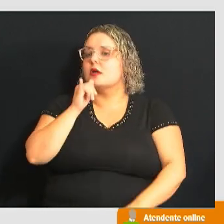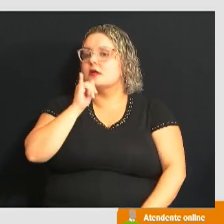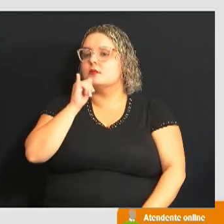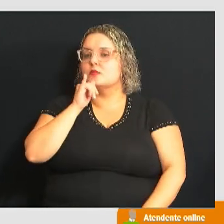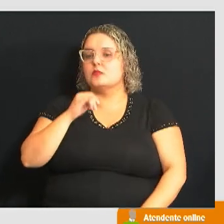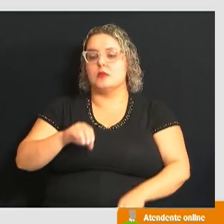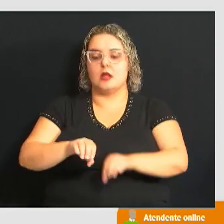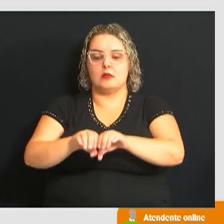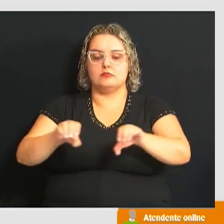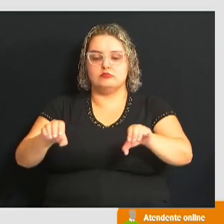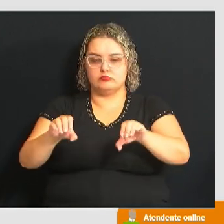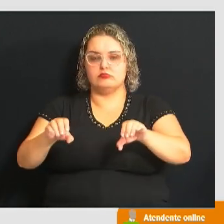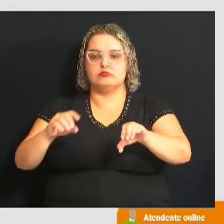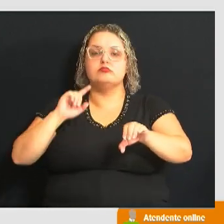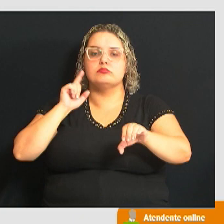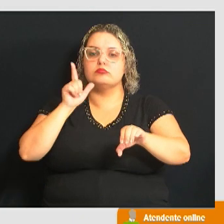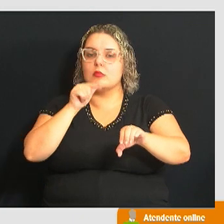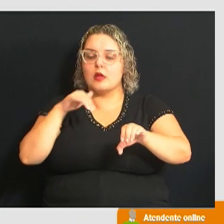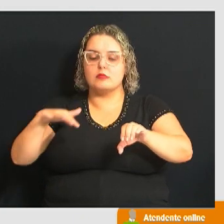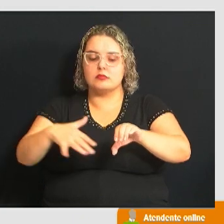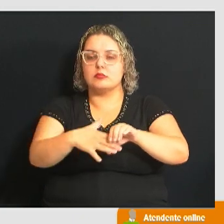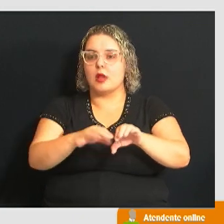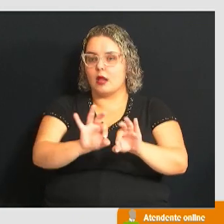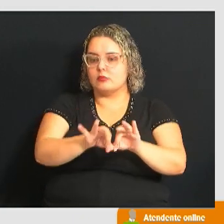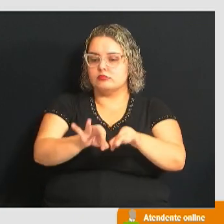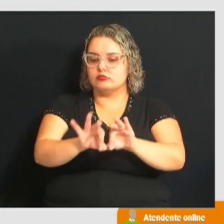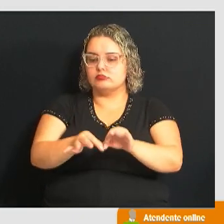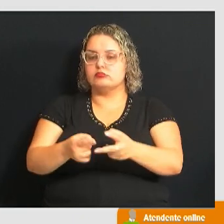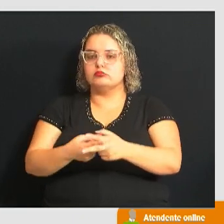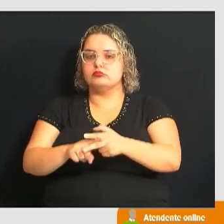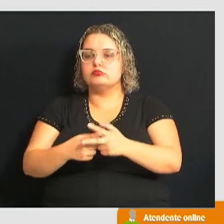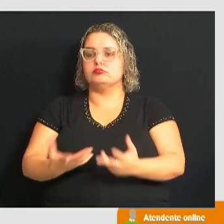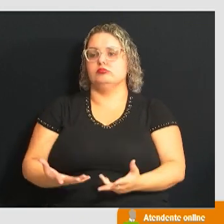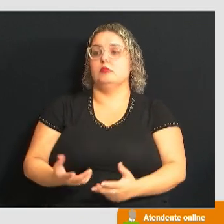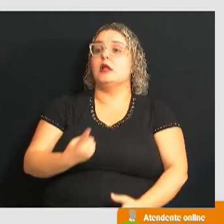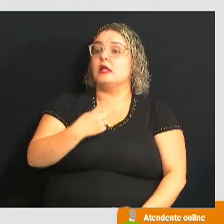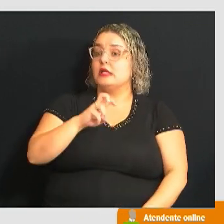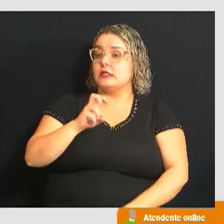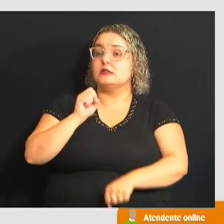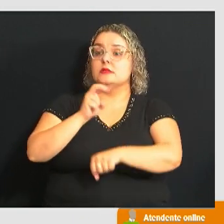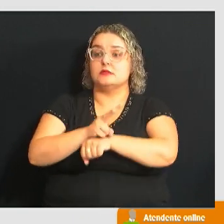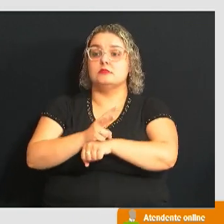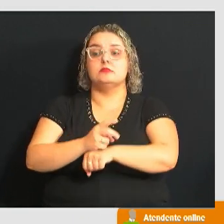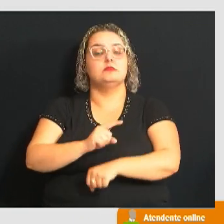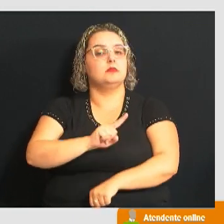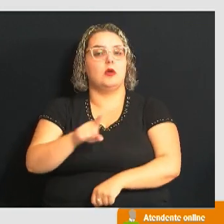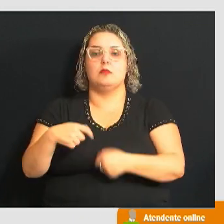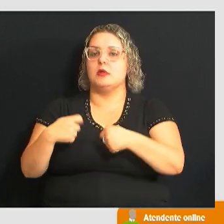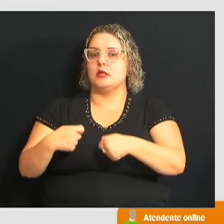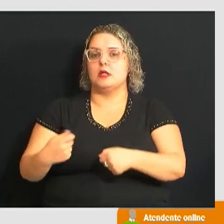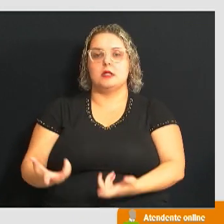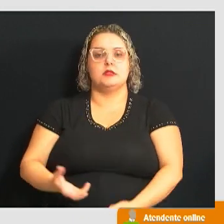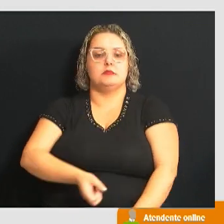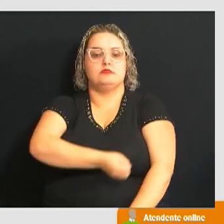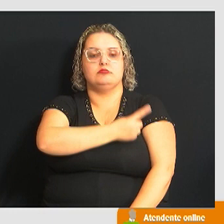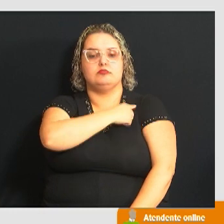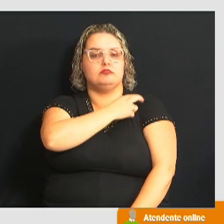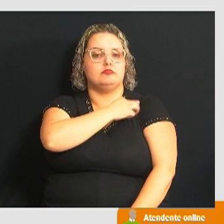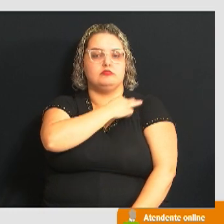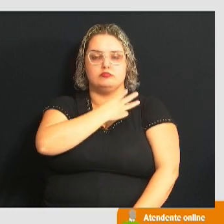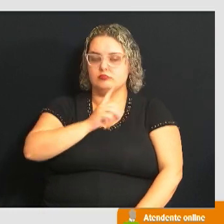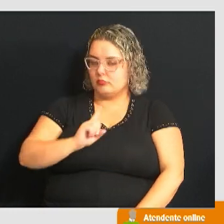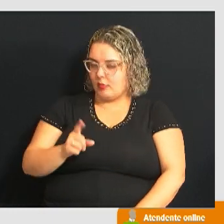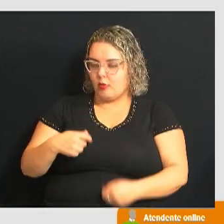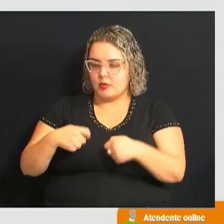encanador, nós temos 15 vagas, fundamental incompleto. Depois você tem ao lado também